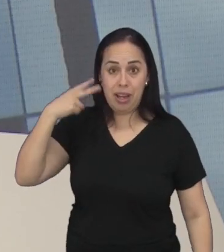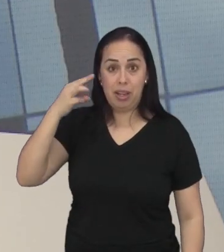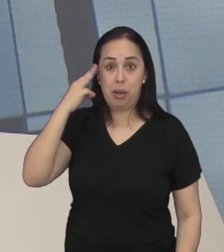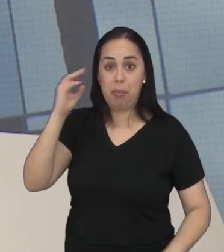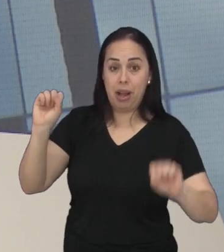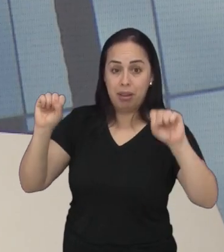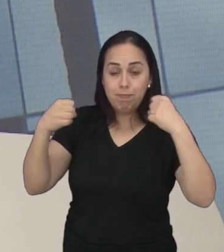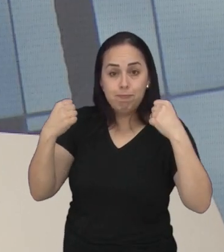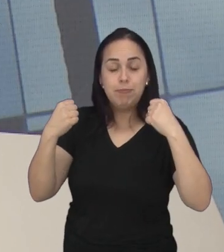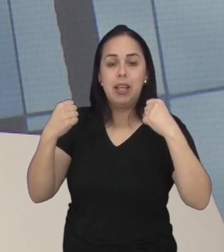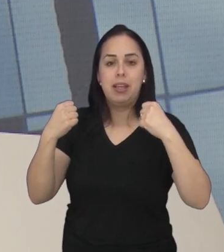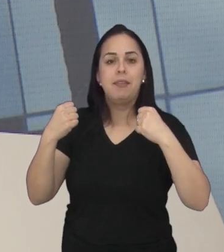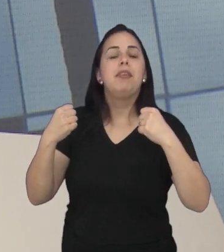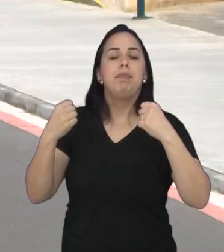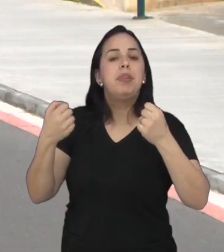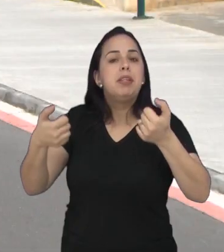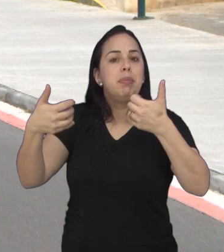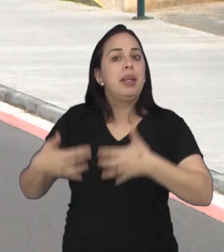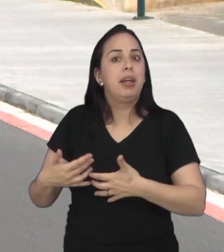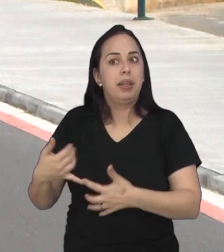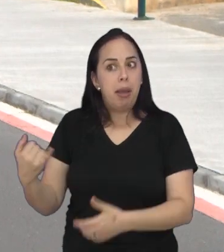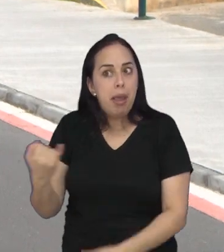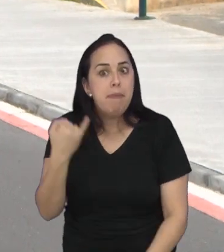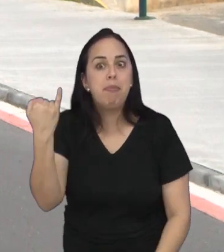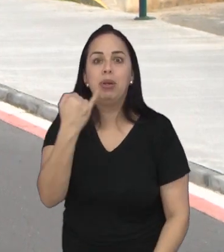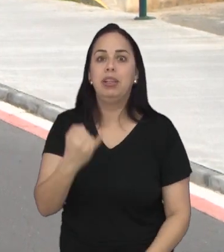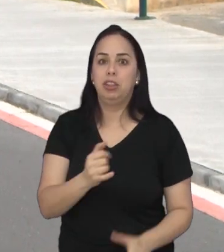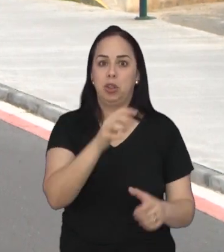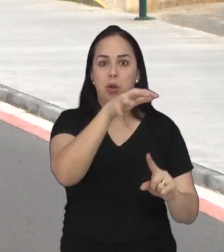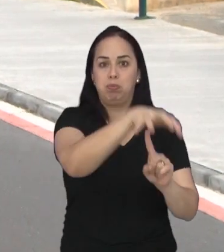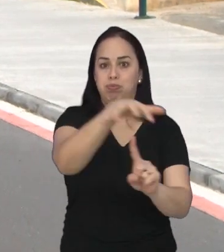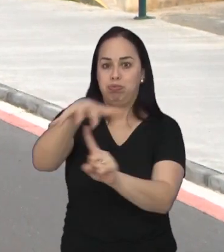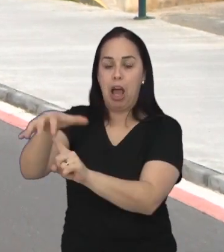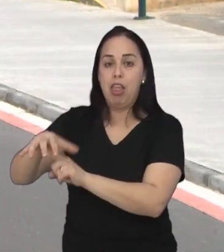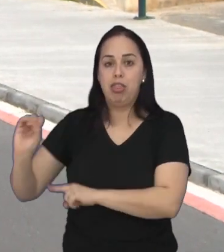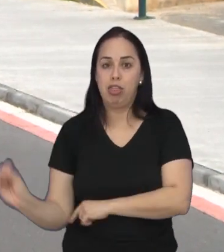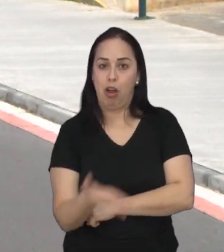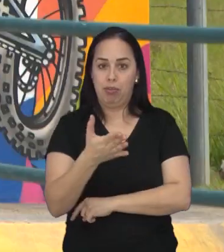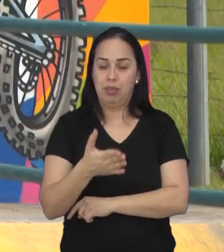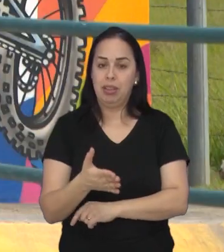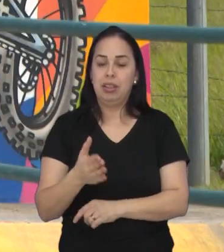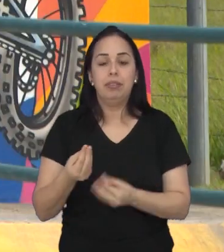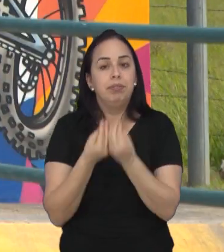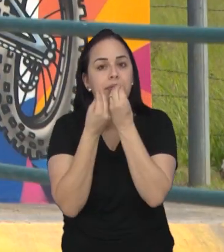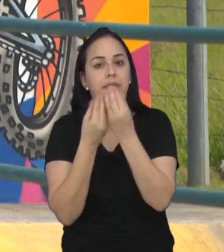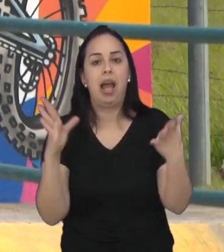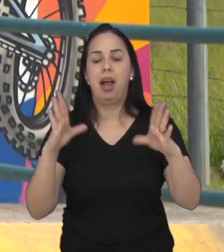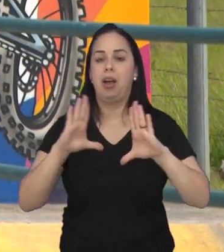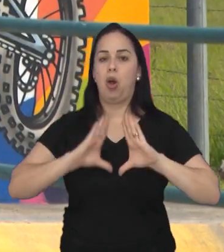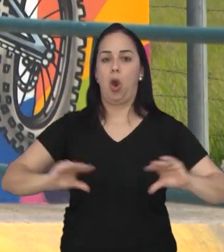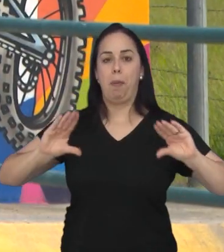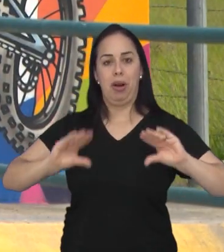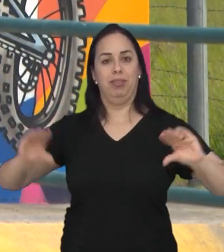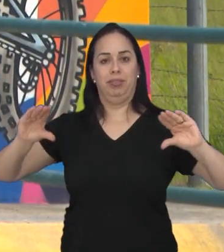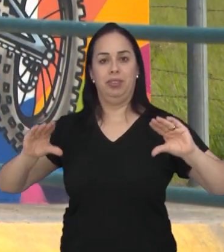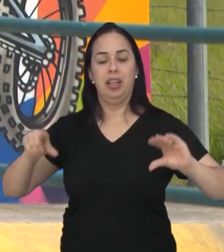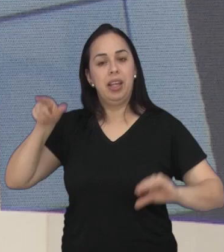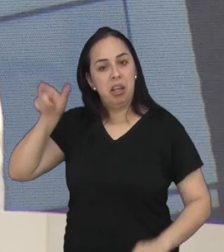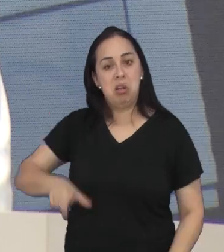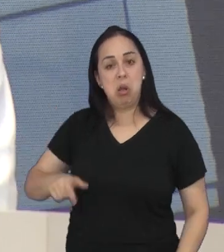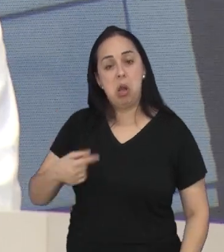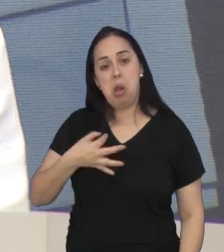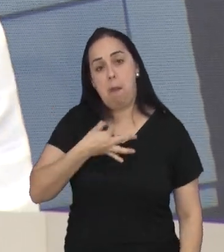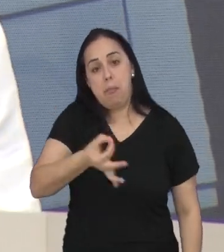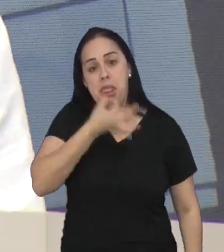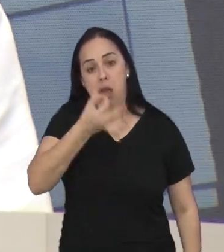motivo que segundo o vereador Marcão reforça a necessidade de novos bike points além da comodidade e facilidade